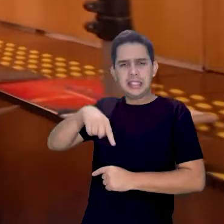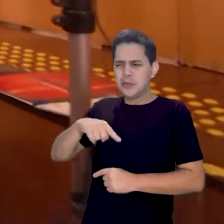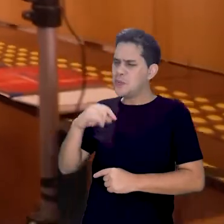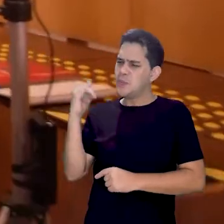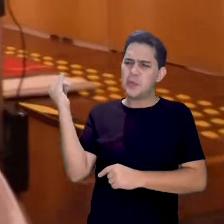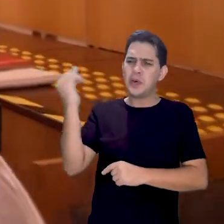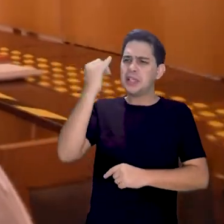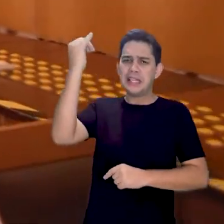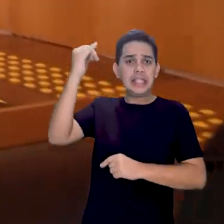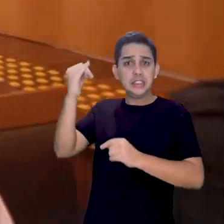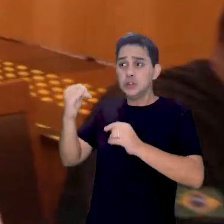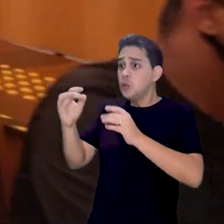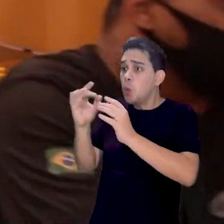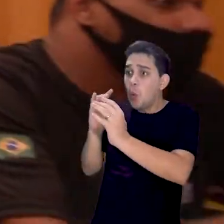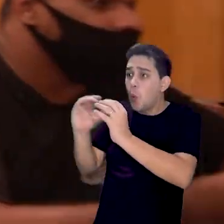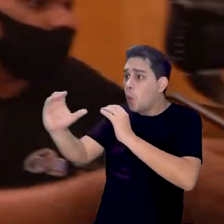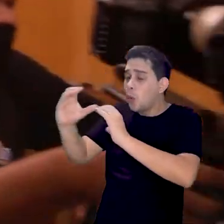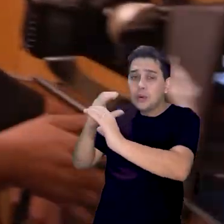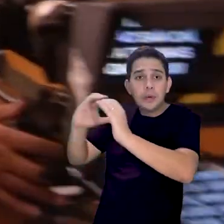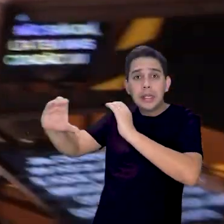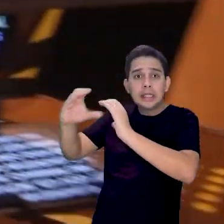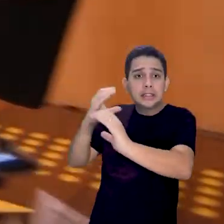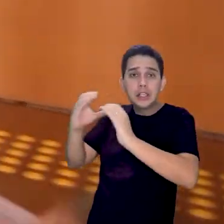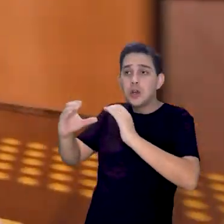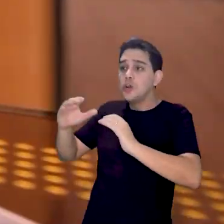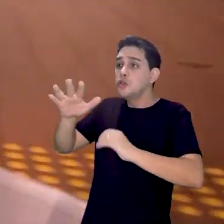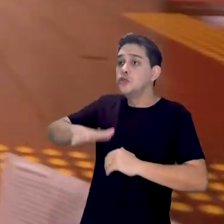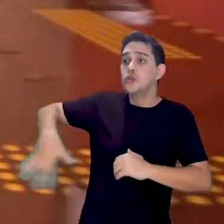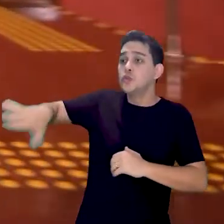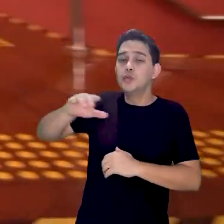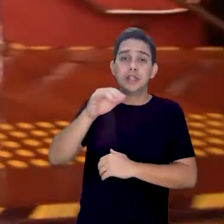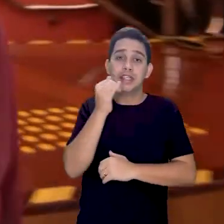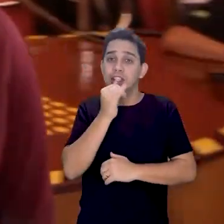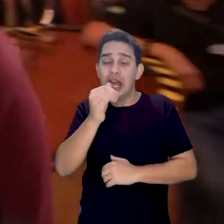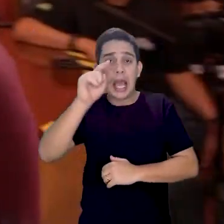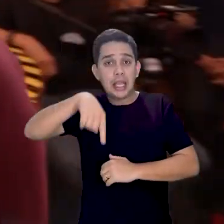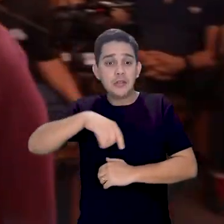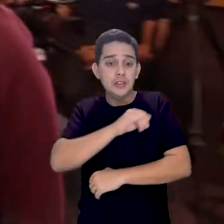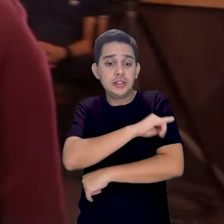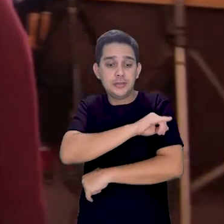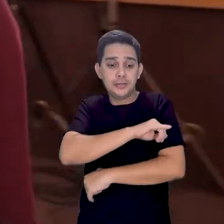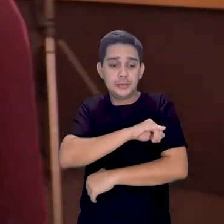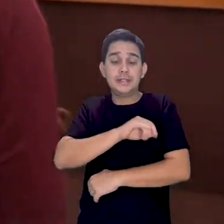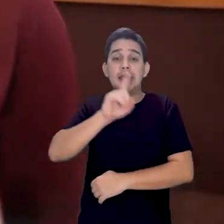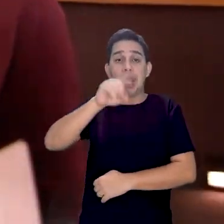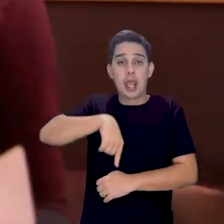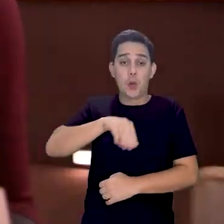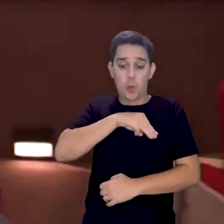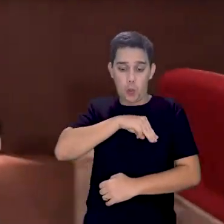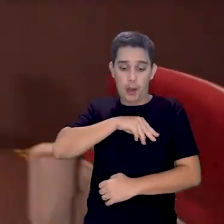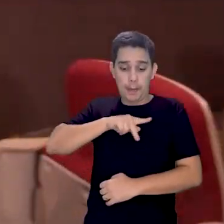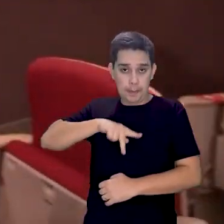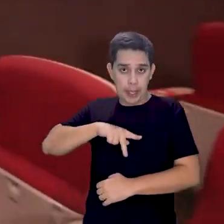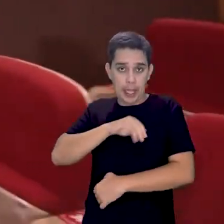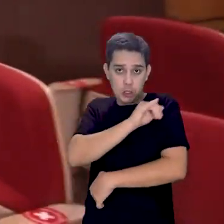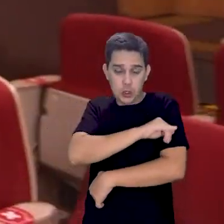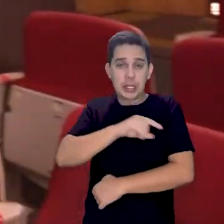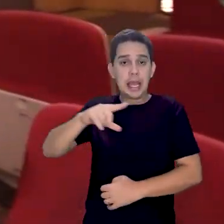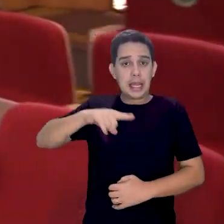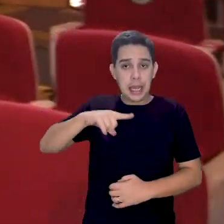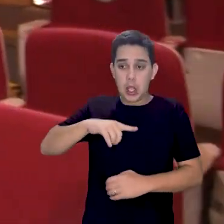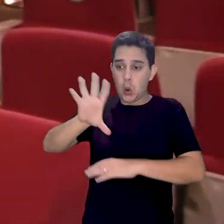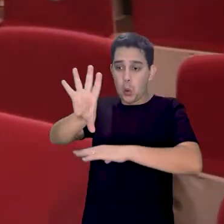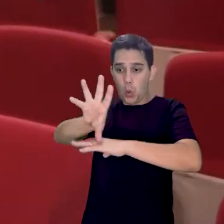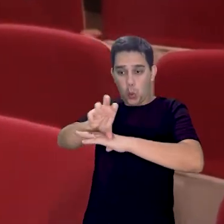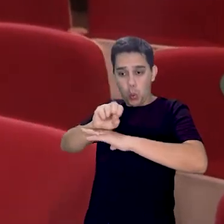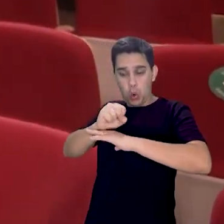com a sociedade civil. A ouvidoria do MPRJ representa um importante elo de conexão entre as demandas da sociedade e o